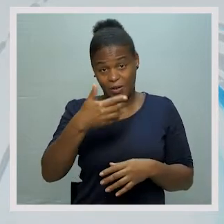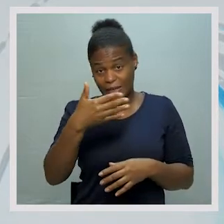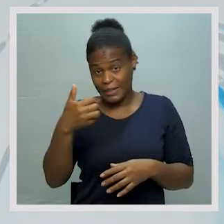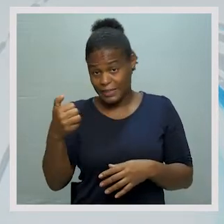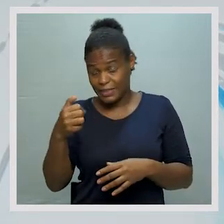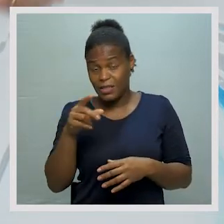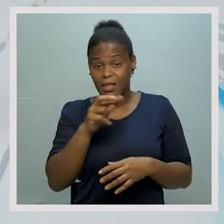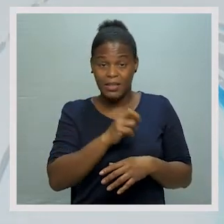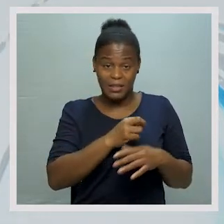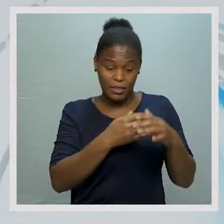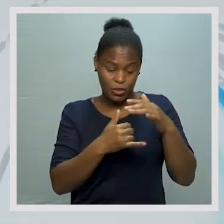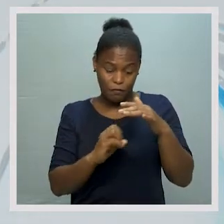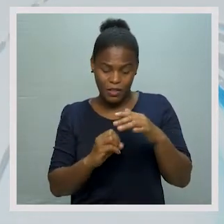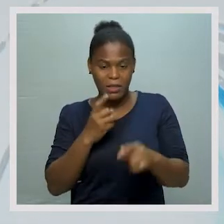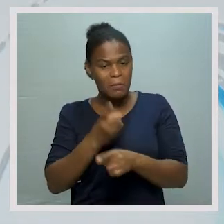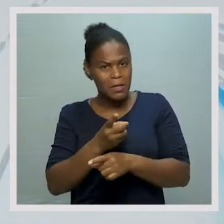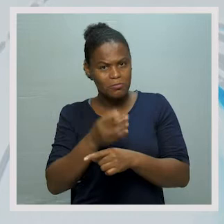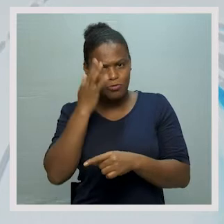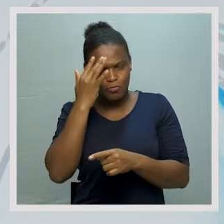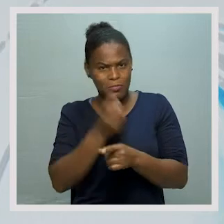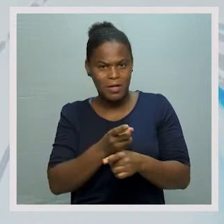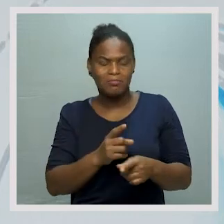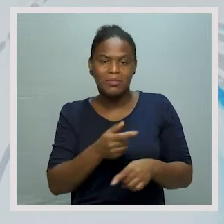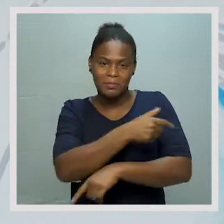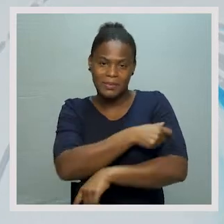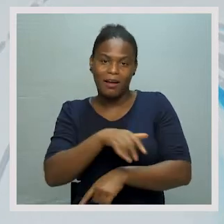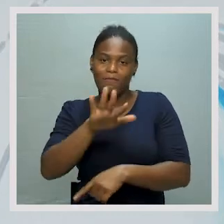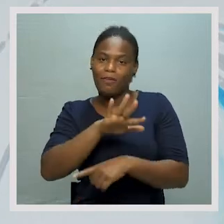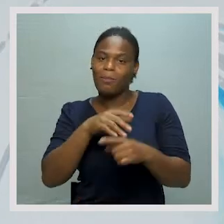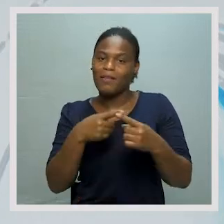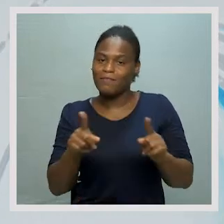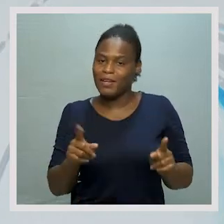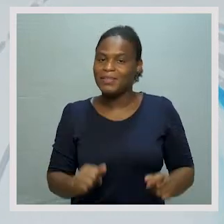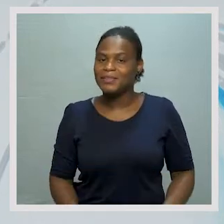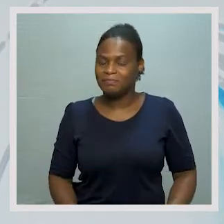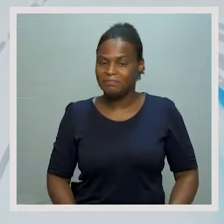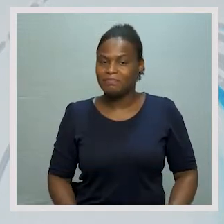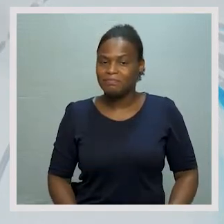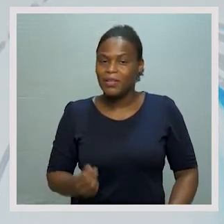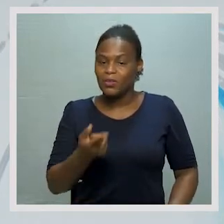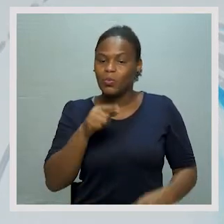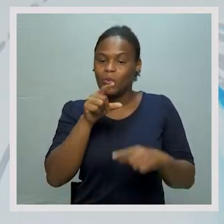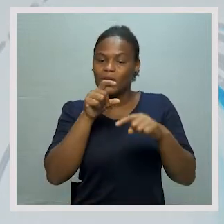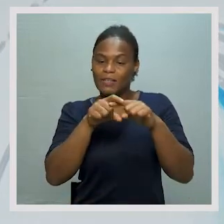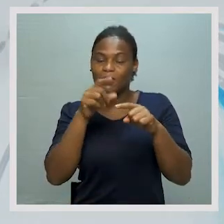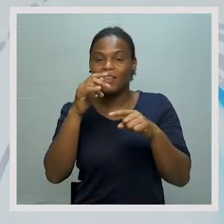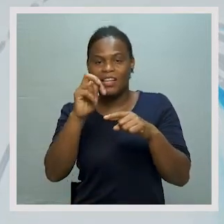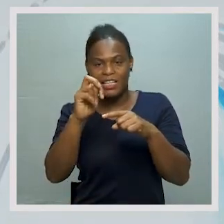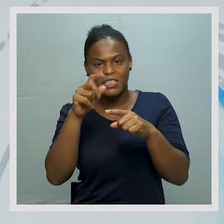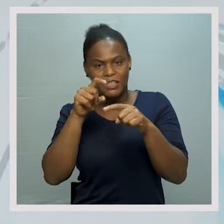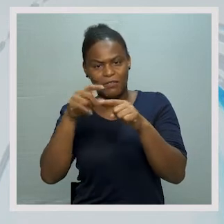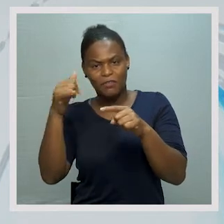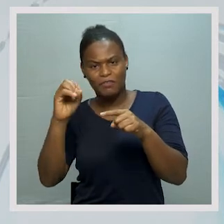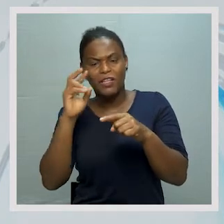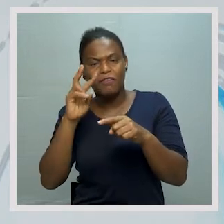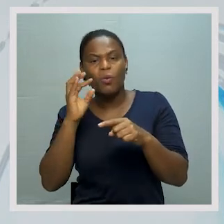0,15 e 3 sobre 20 é o mesmo número, representado de formas diferentes. Divide 3 por 20 e vais